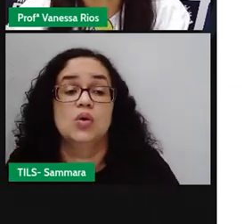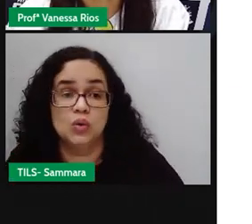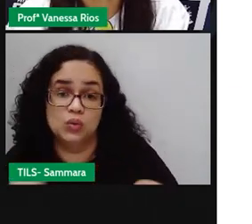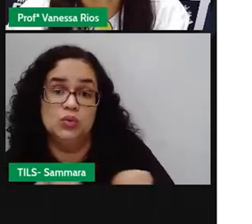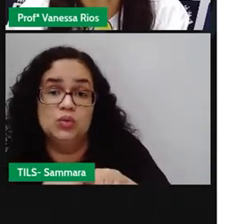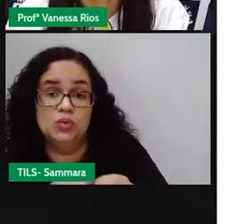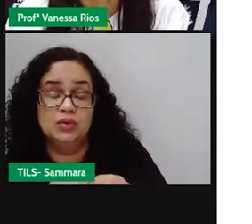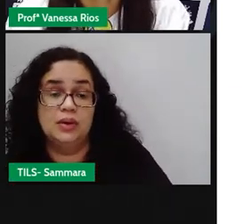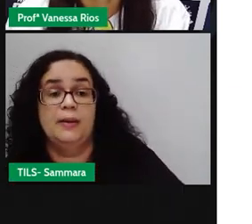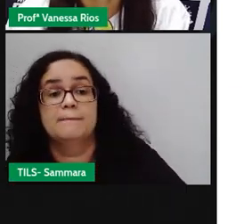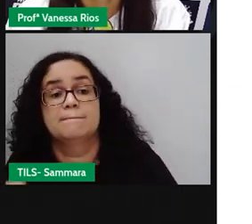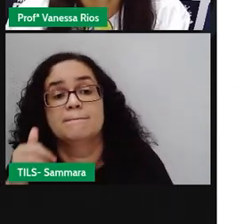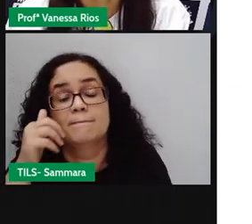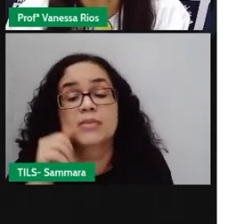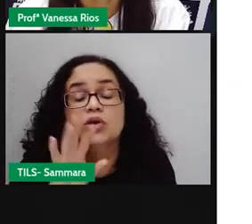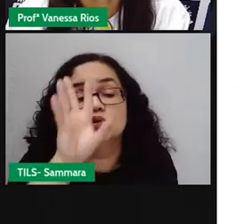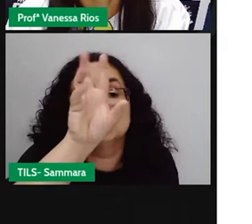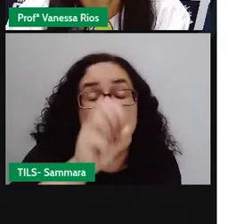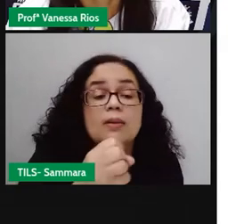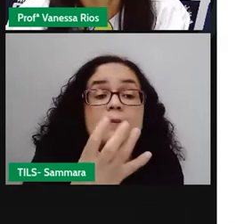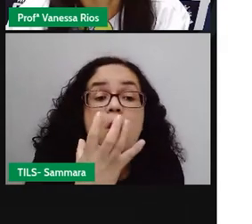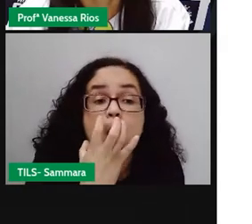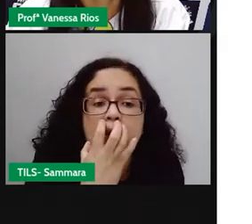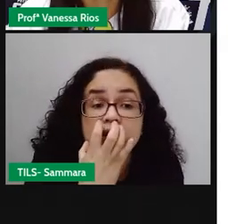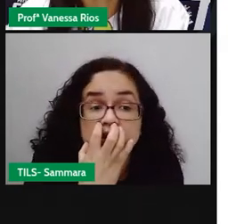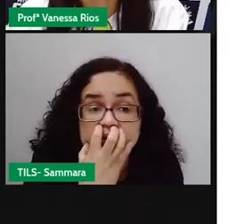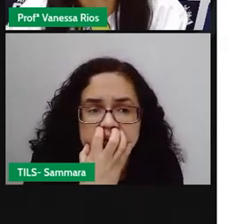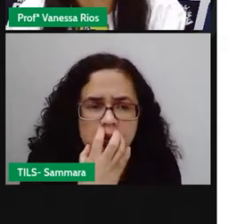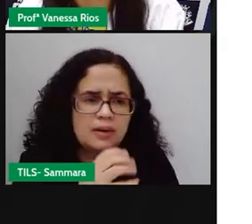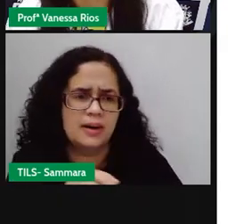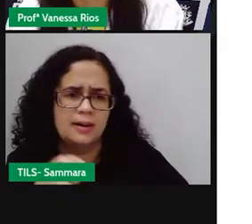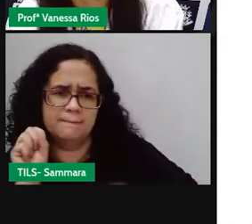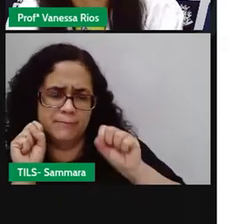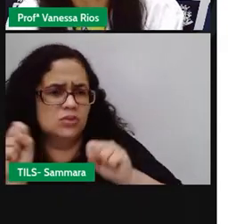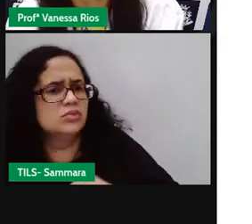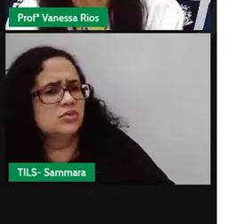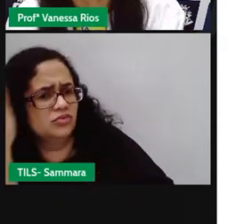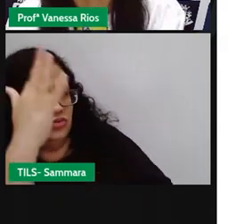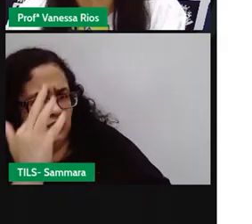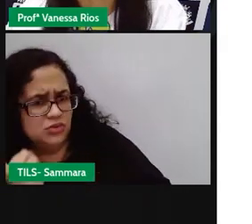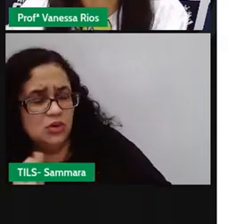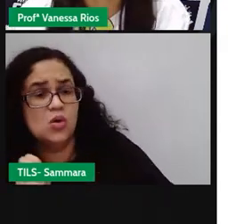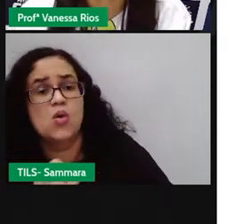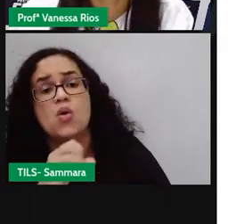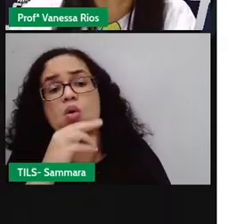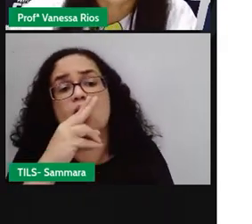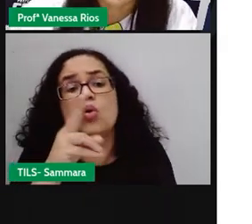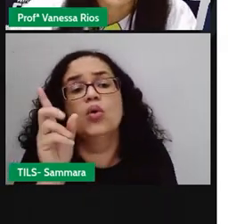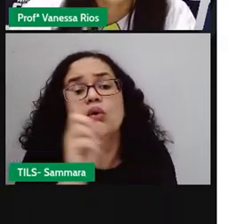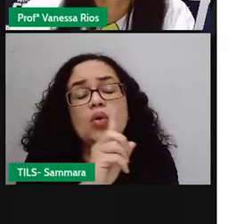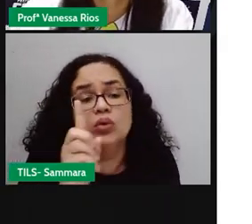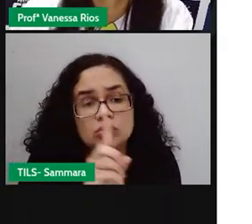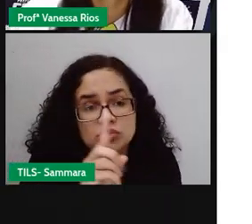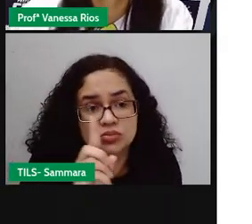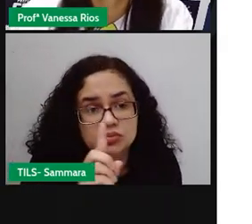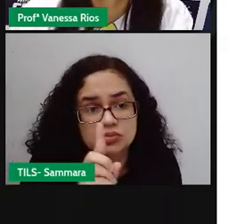da boa menina chama o cachorro? Ele poderia vir ou ele não